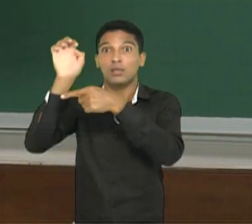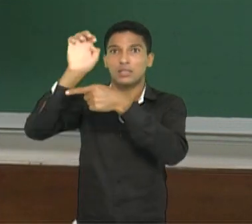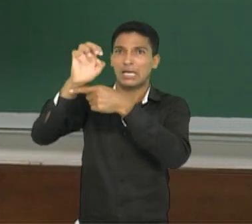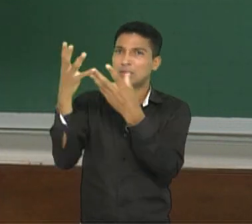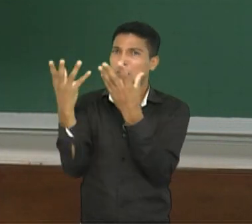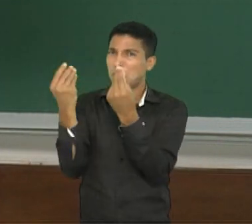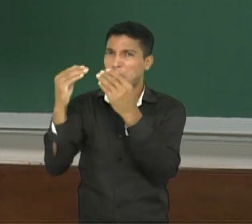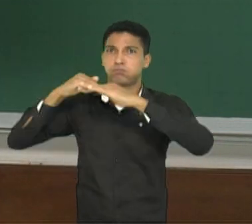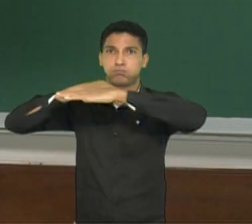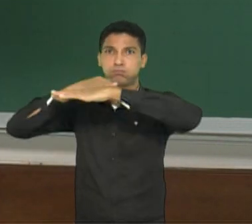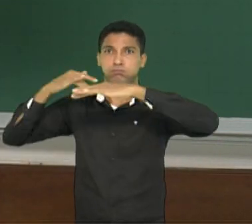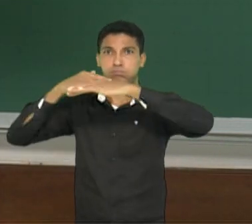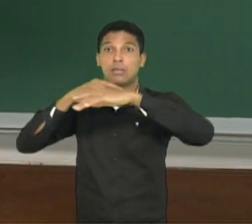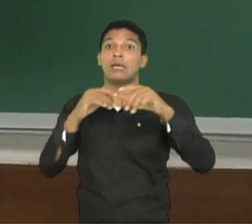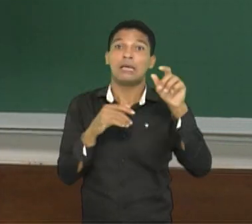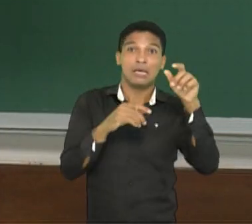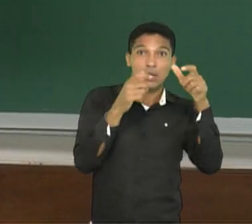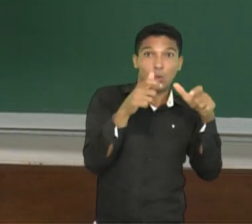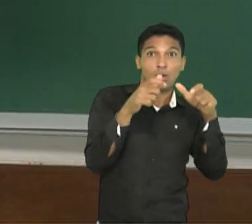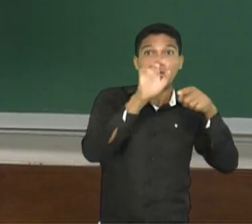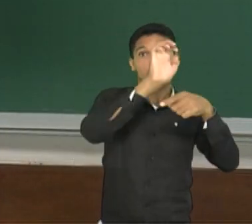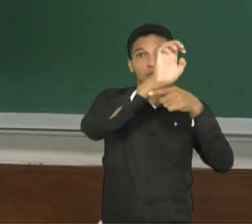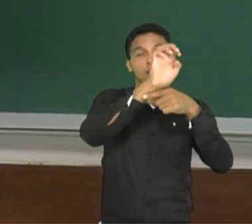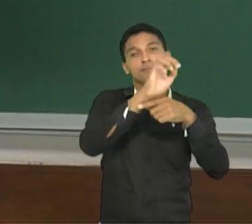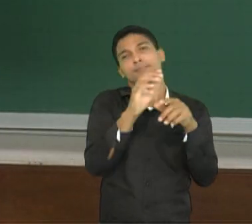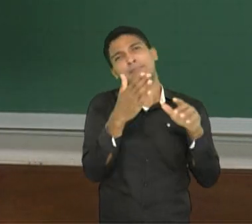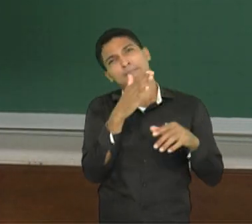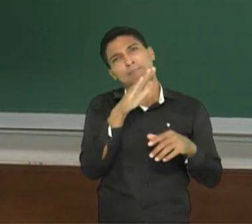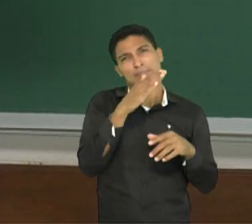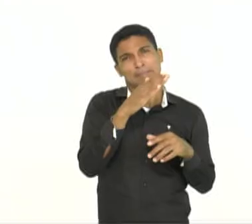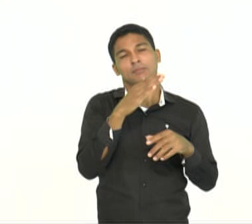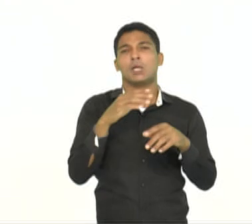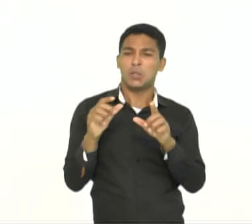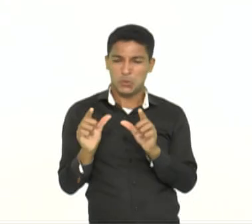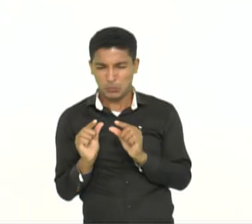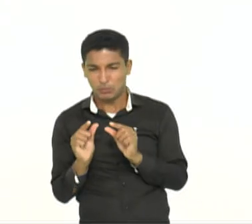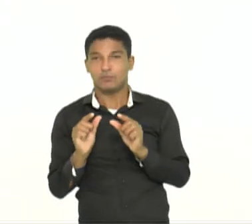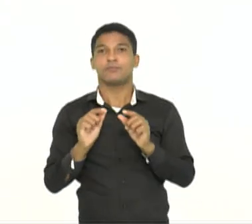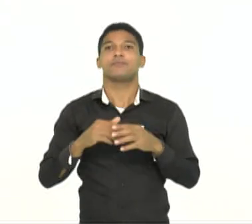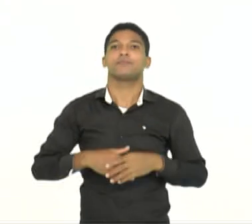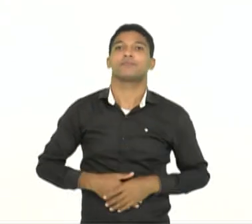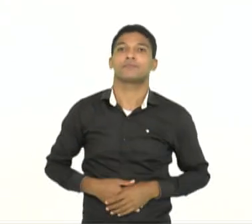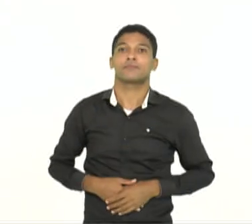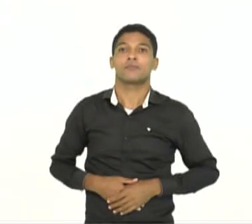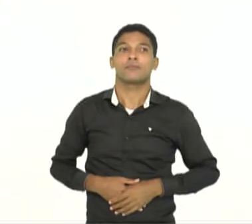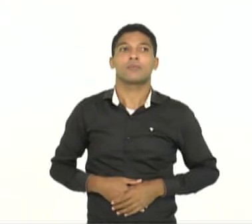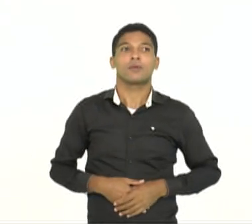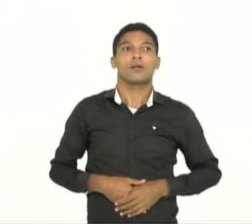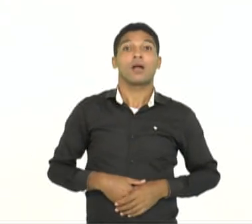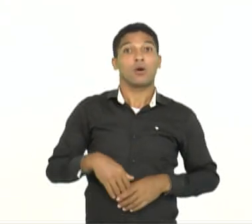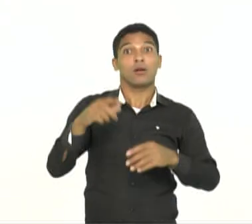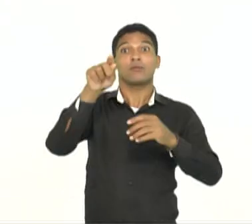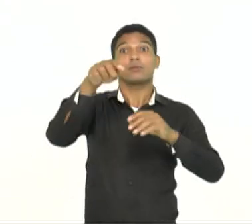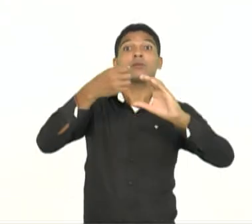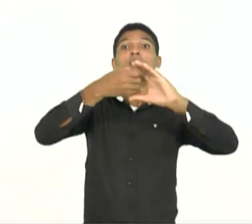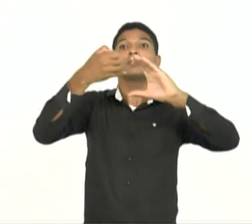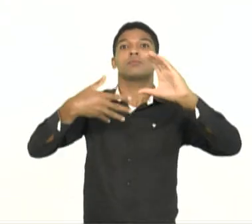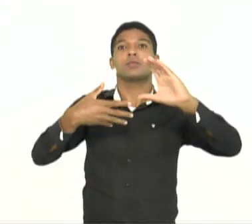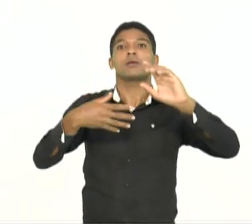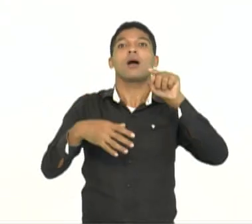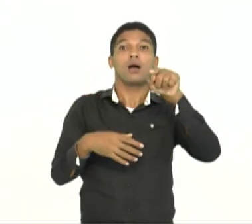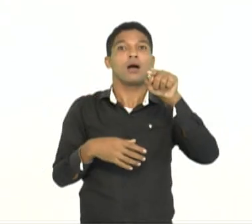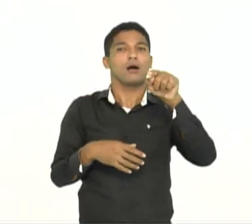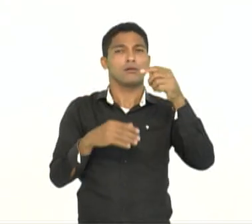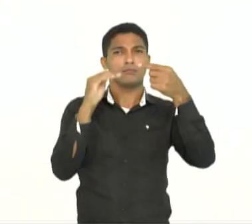pensar nisso. E aí, um exercício para vocês lembrarem agora. Explique os seguintes conceitos. Então, explica para mim o que é taxa